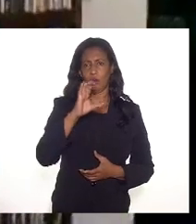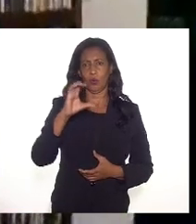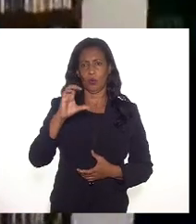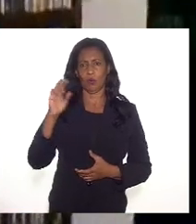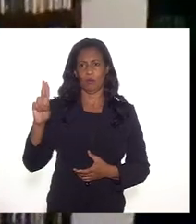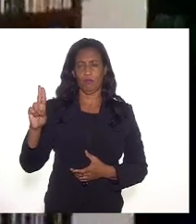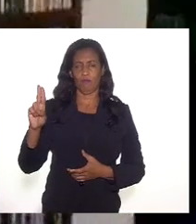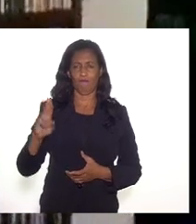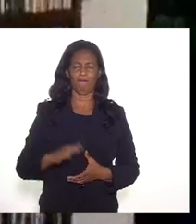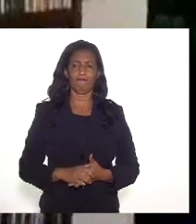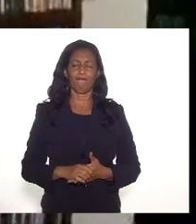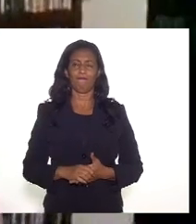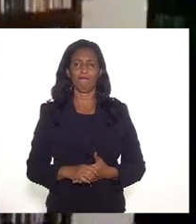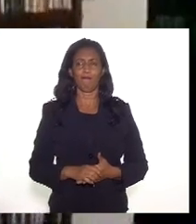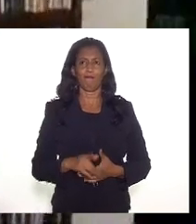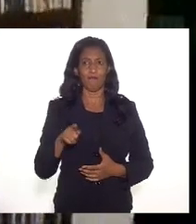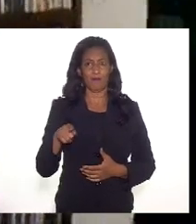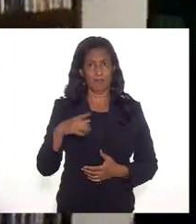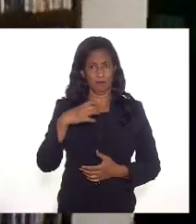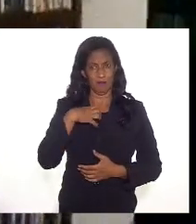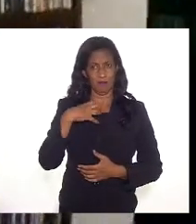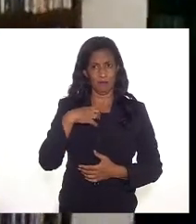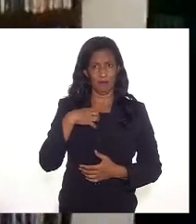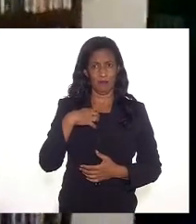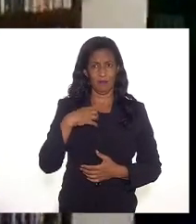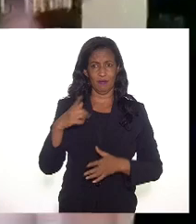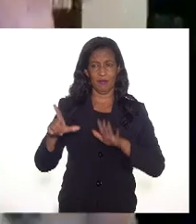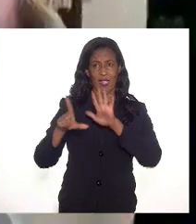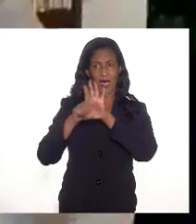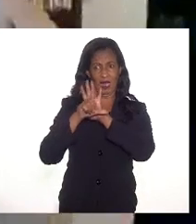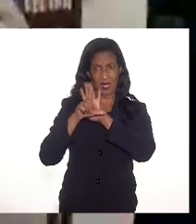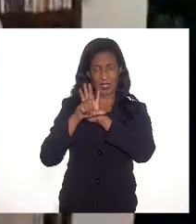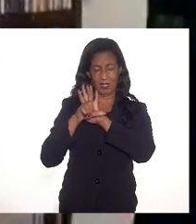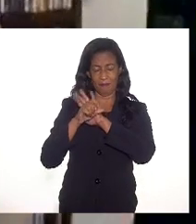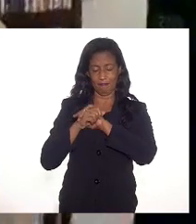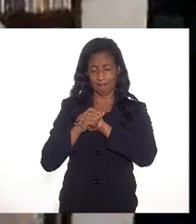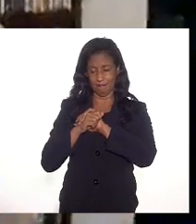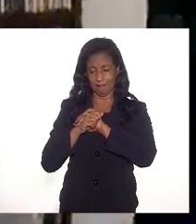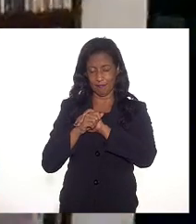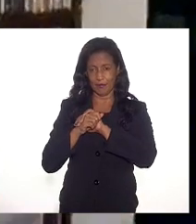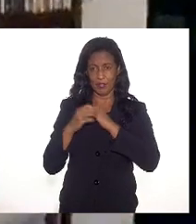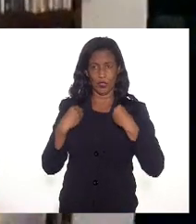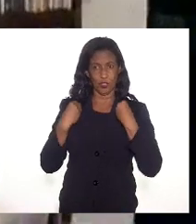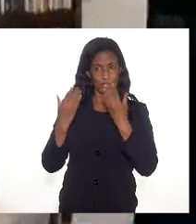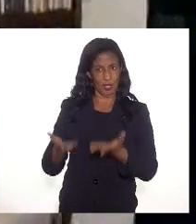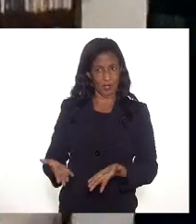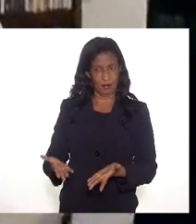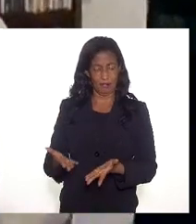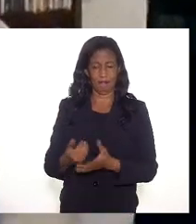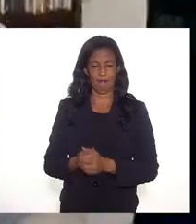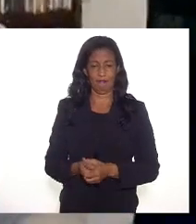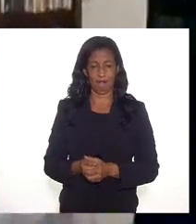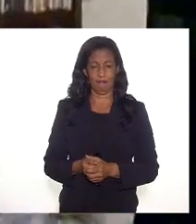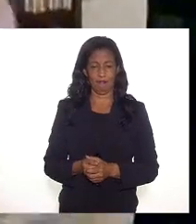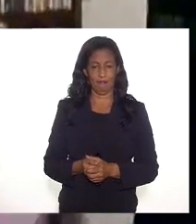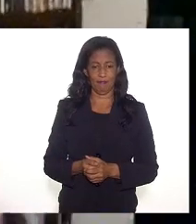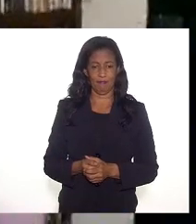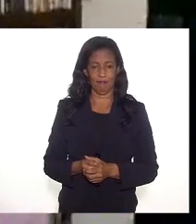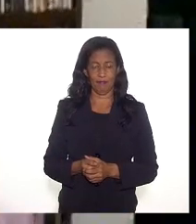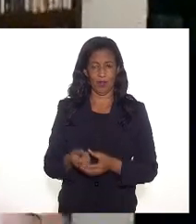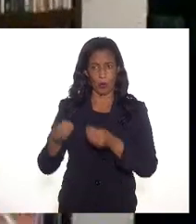nesse sentido além da possibilidade da